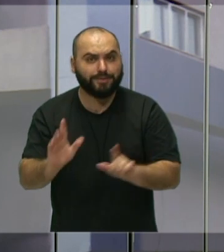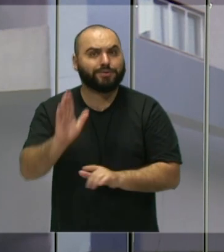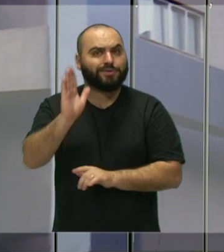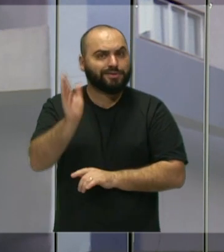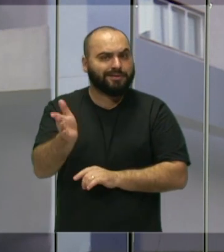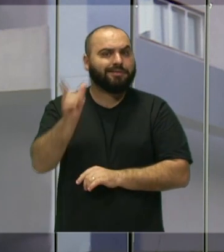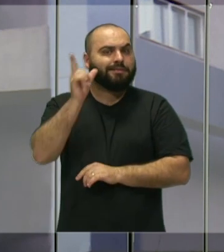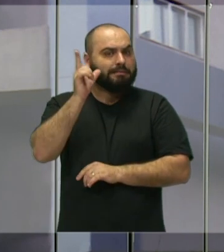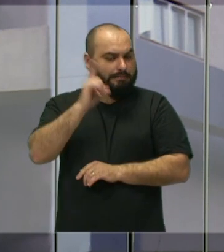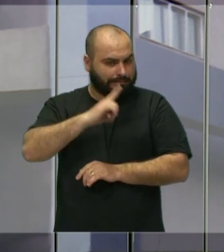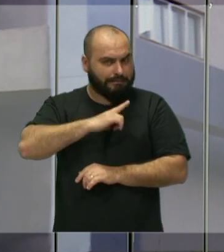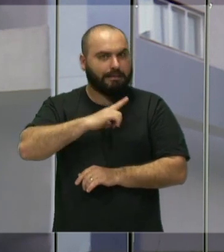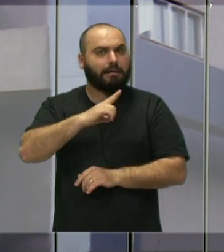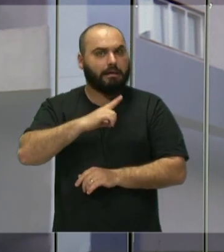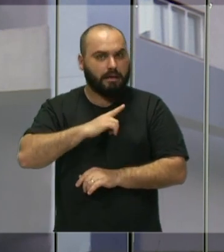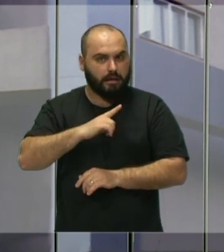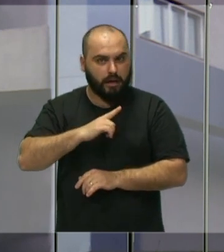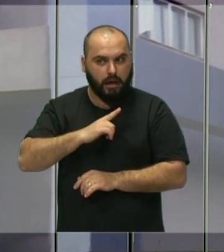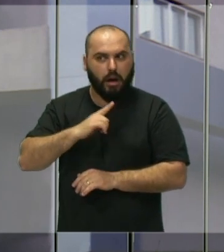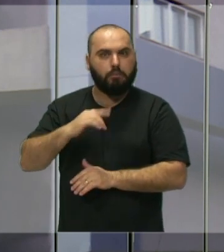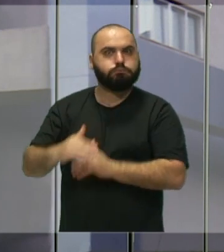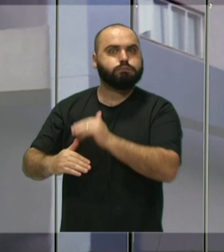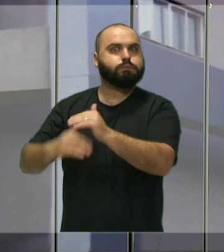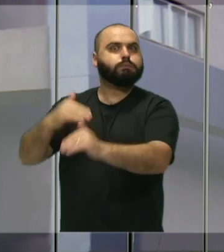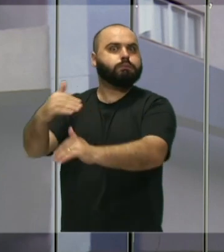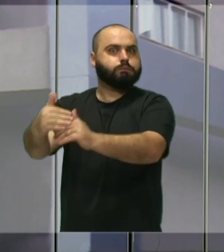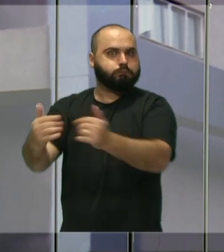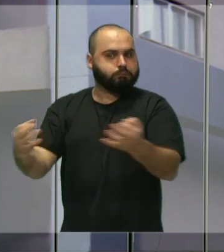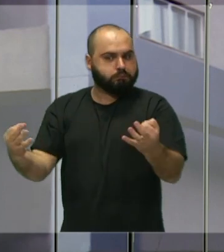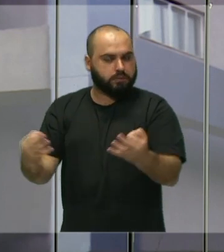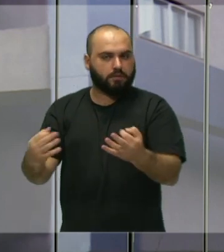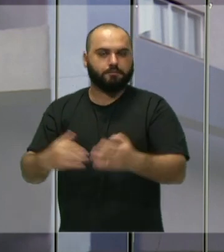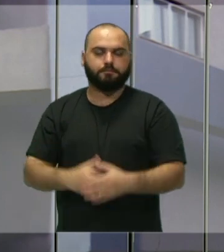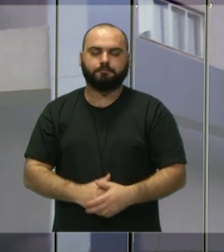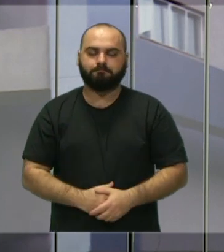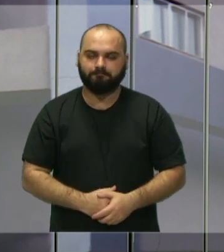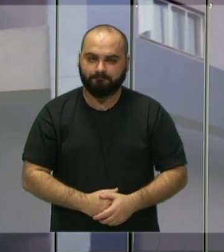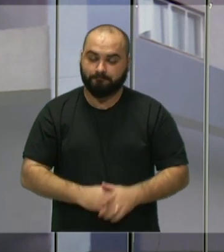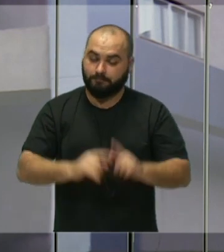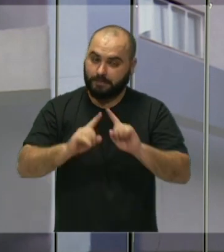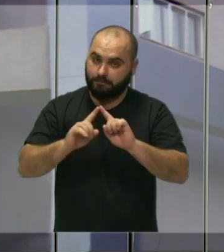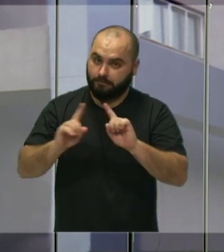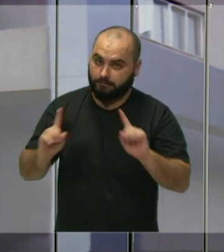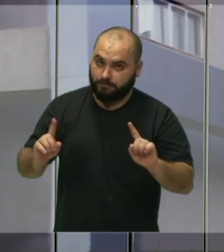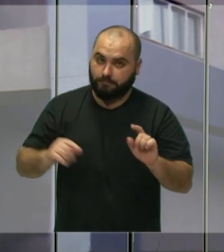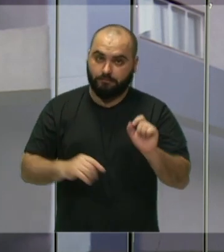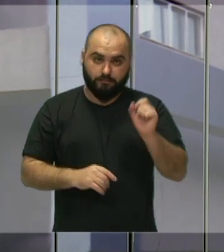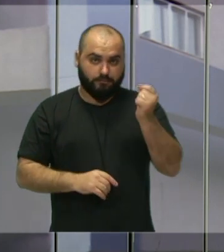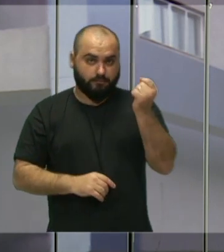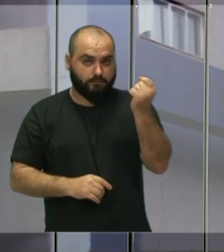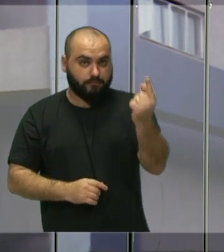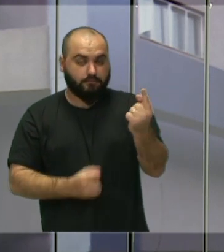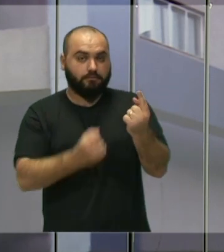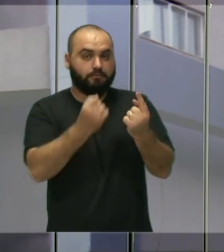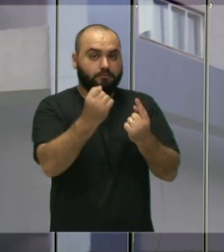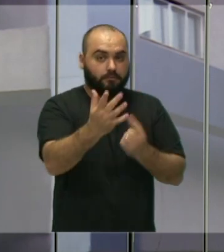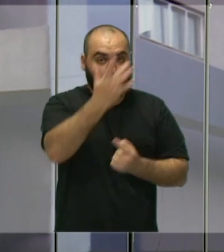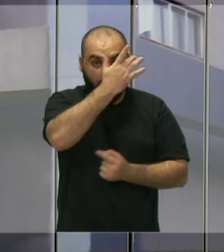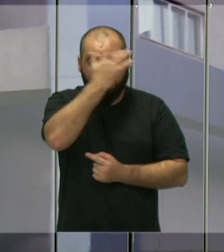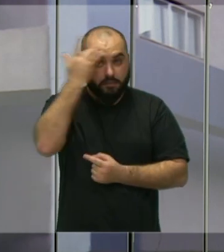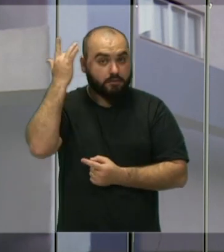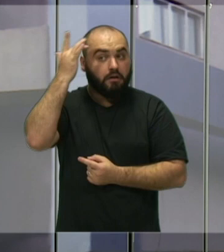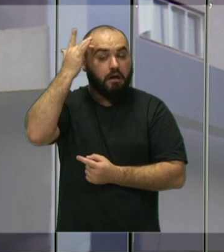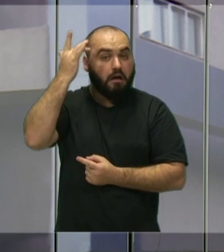um avanço muito grande na CPI. Embora também algumas pessoas tentem dizer que a